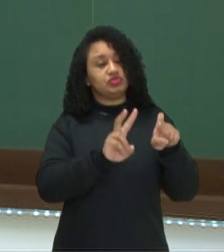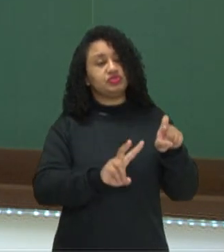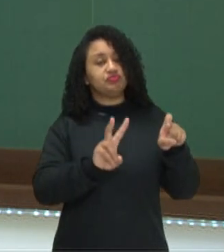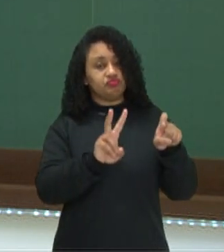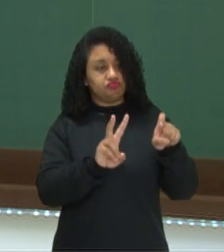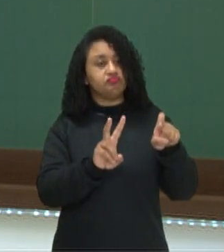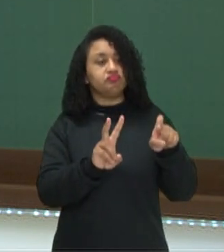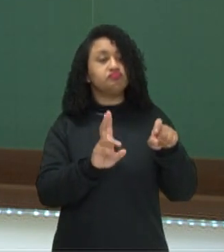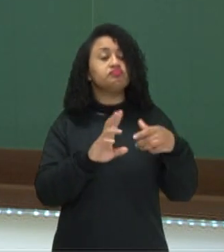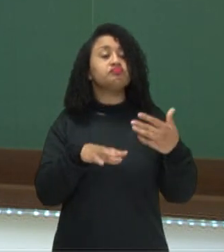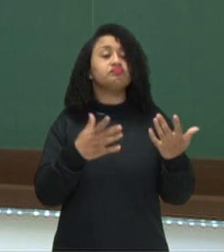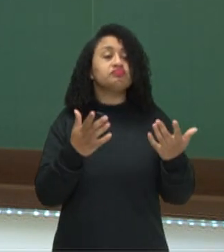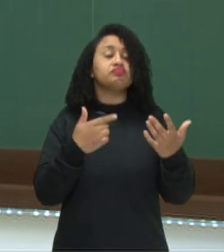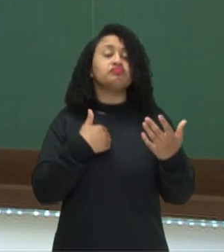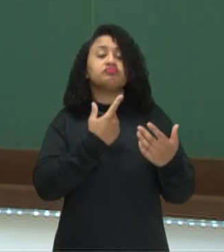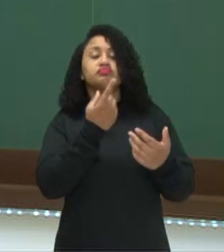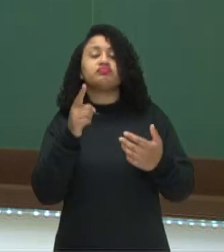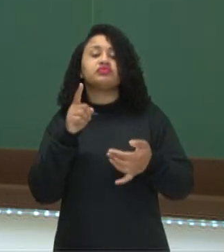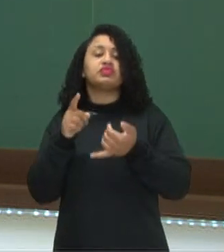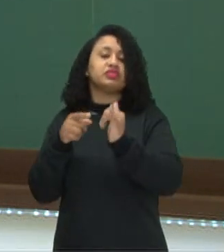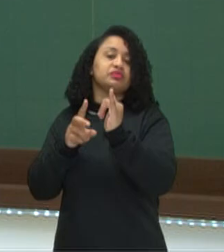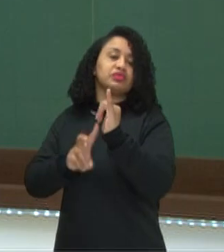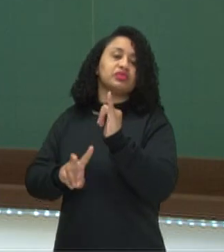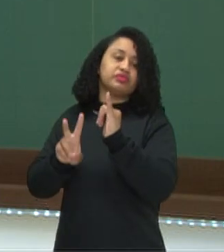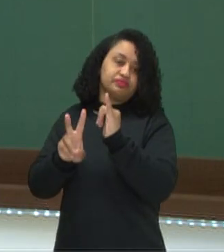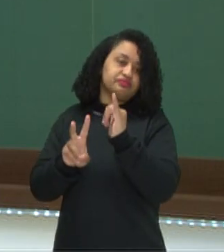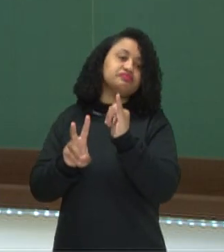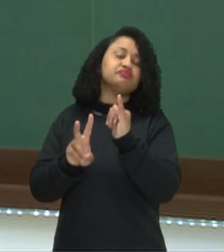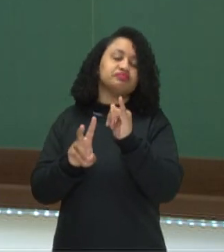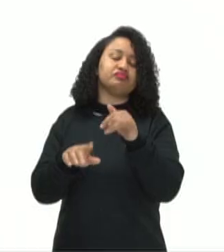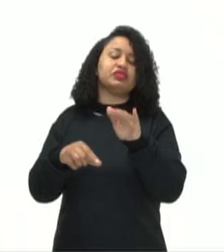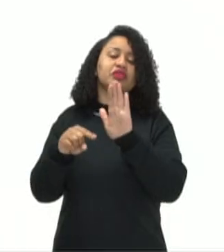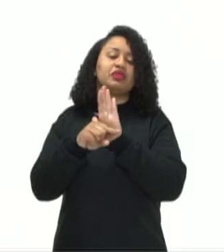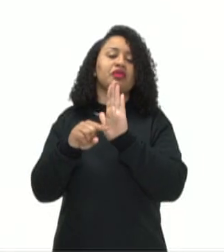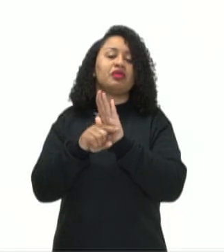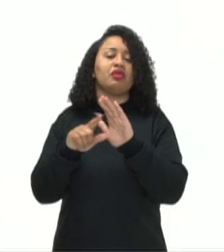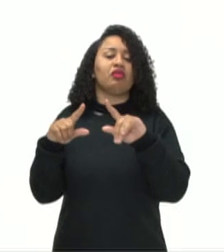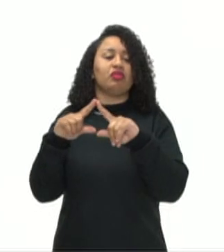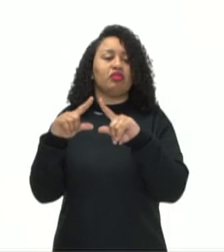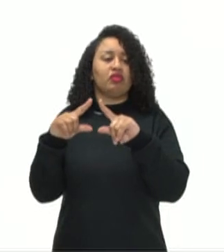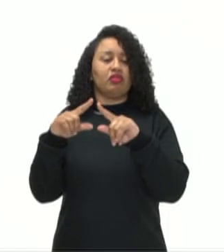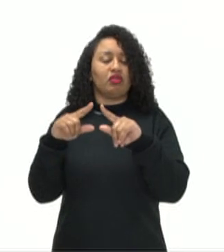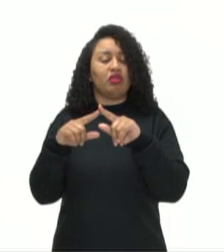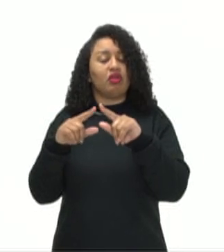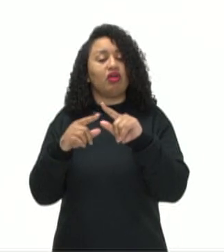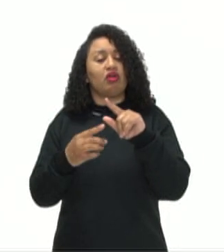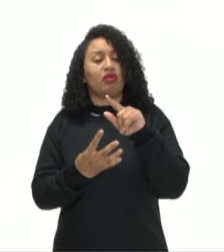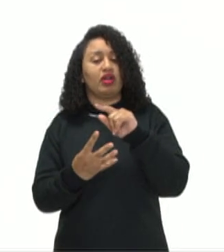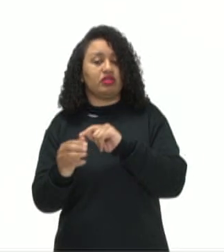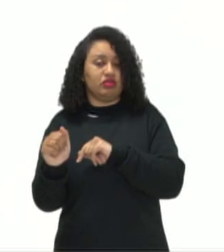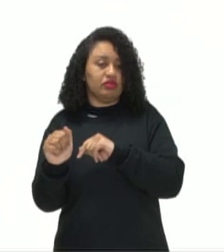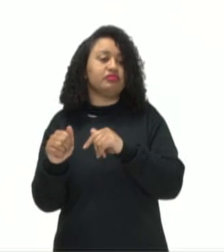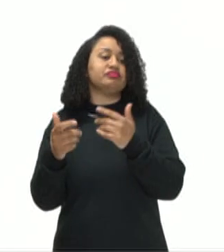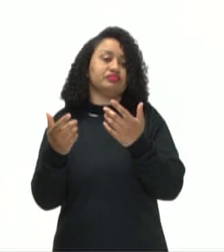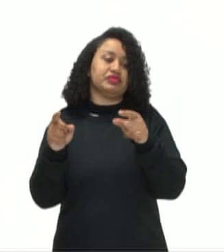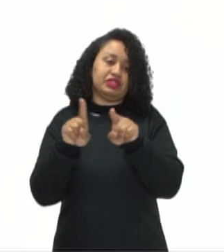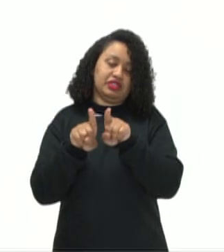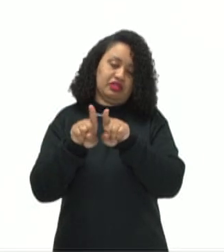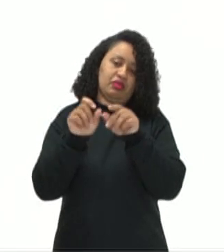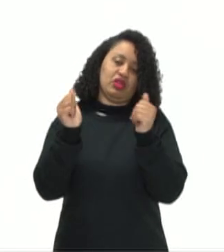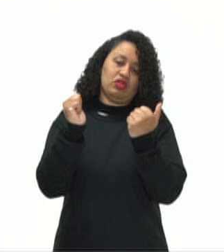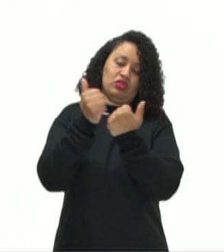né? Passamos para o y-vértice. Menos delta sobre 4a. Vamos novamente,